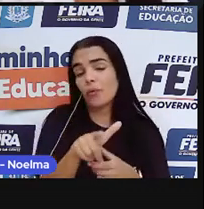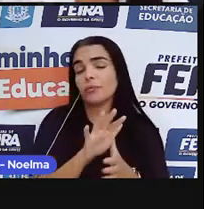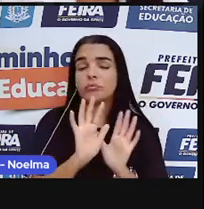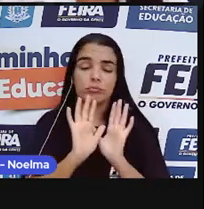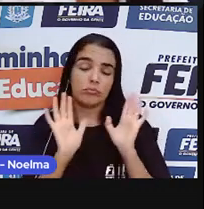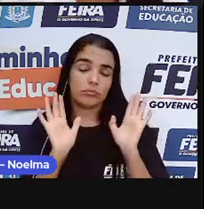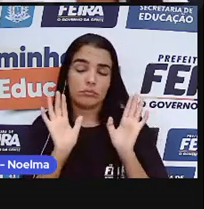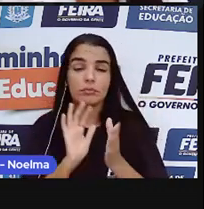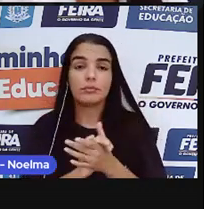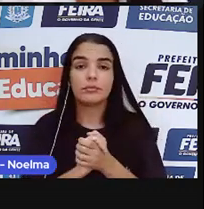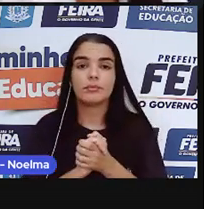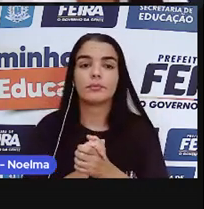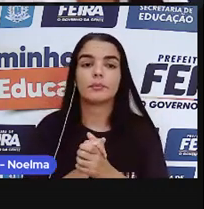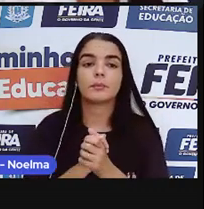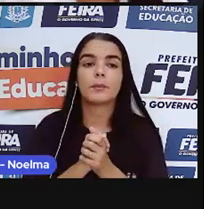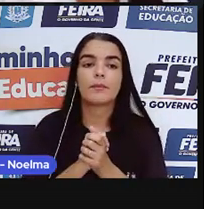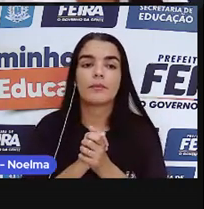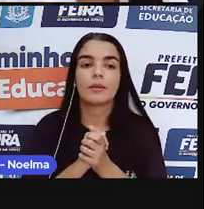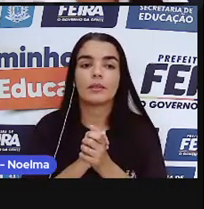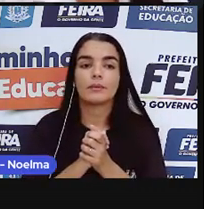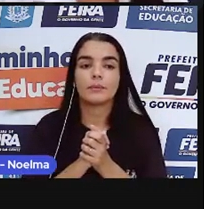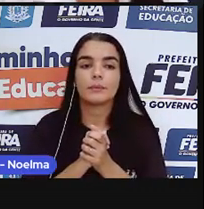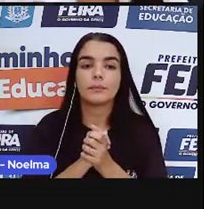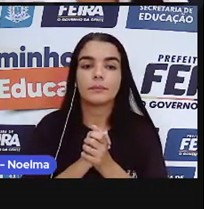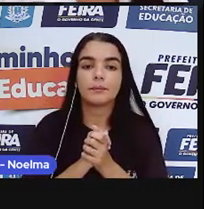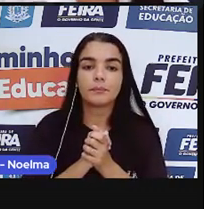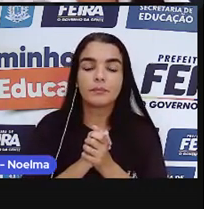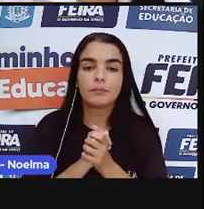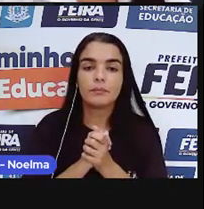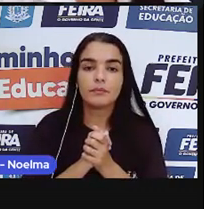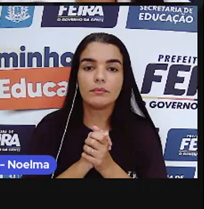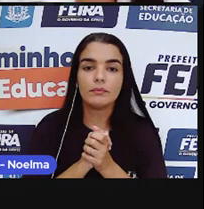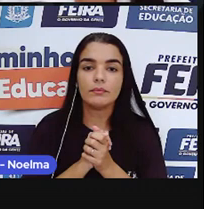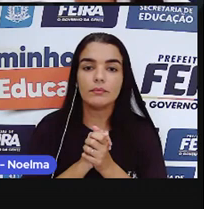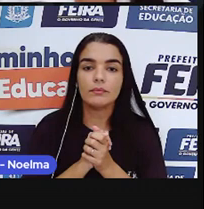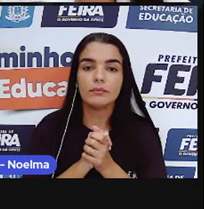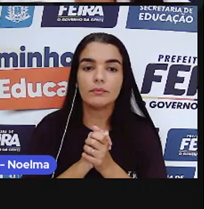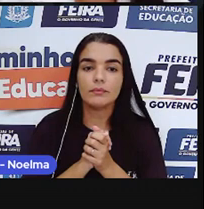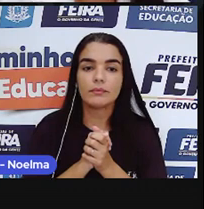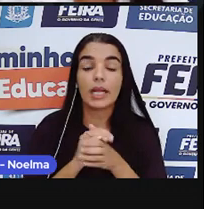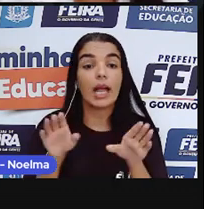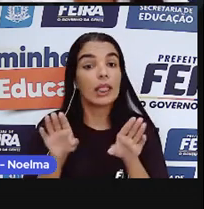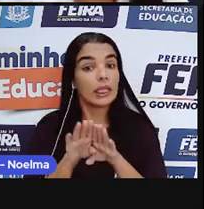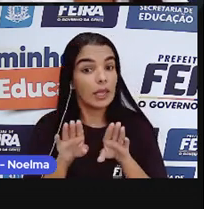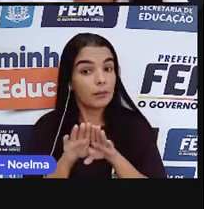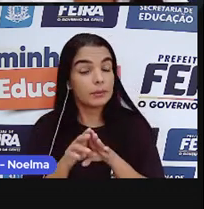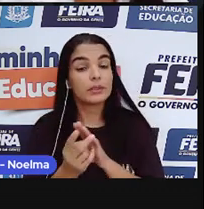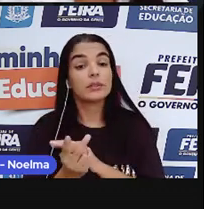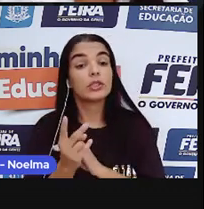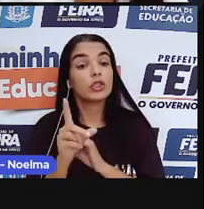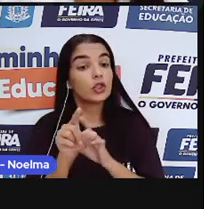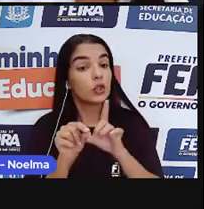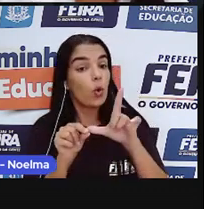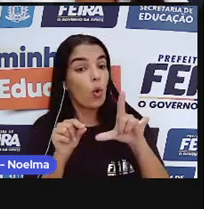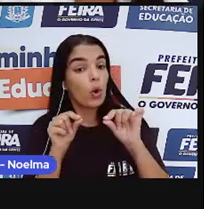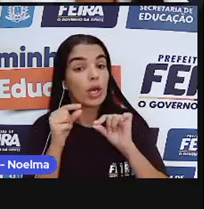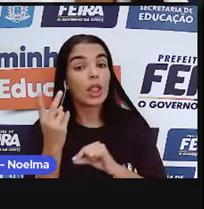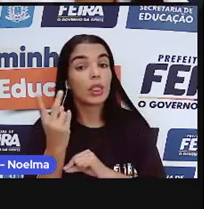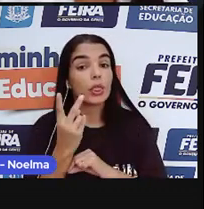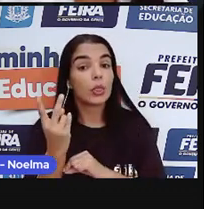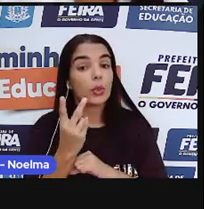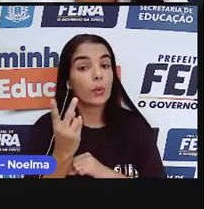está gravando agora, tá? Para vocês. E escolher dois animais ali, duas